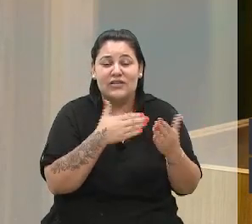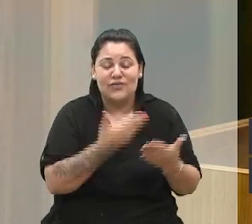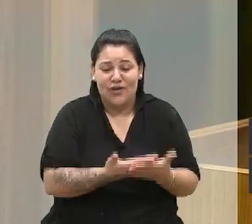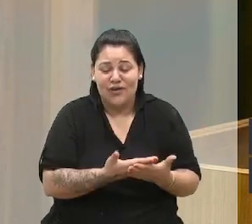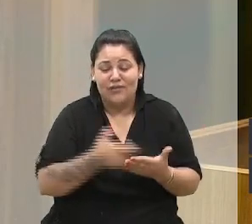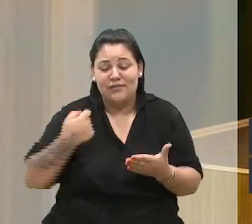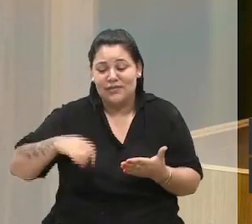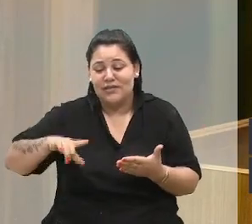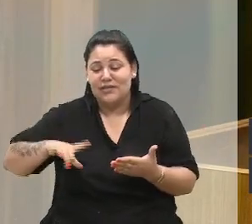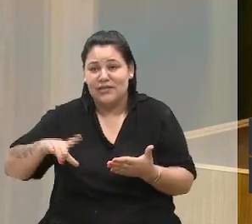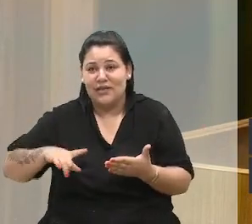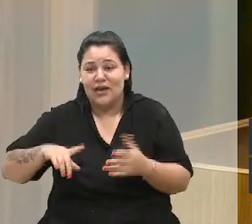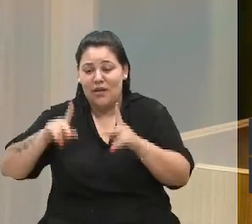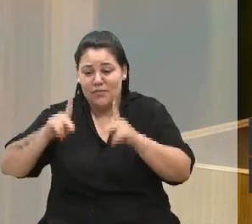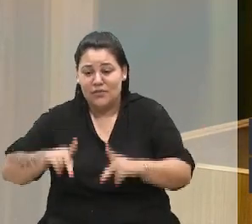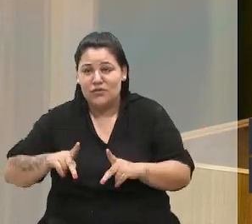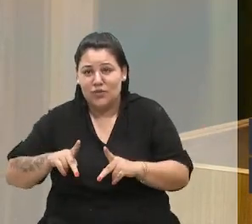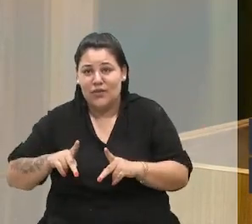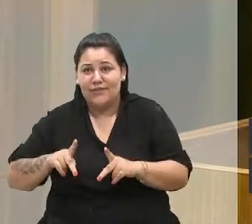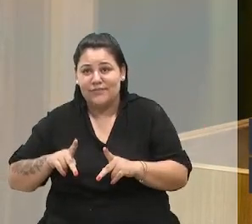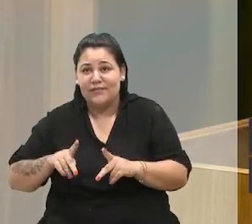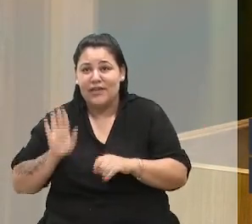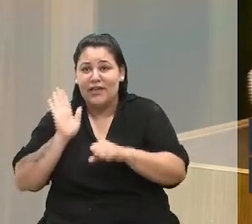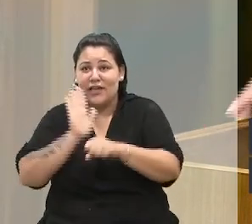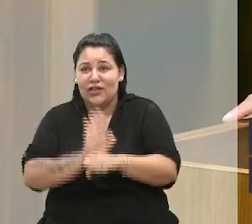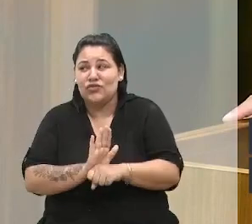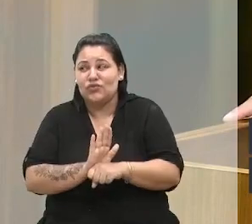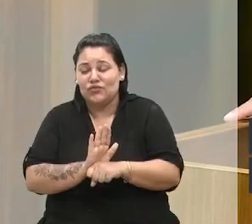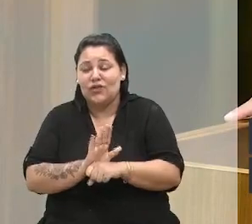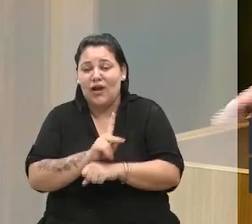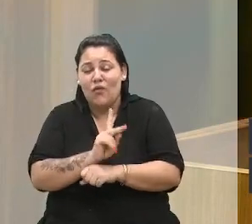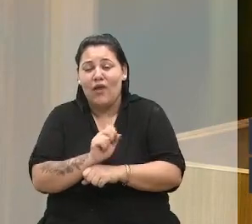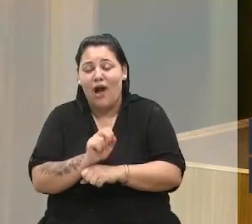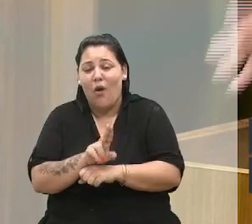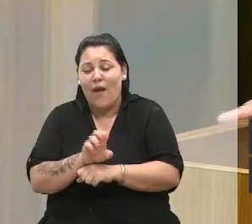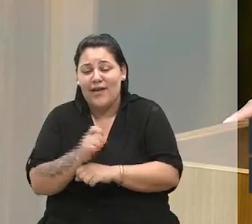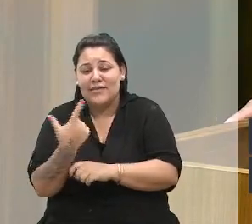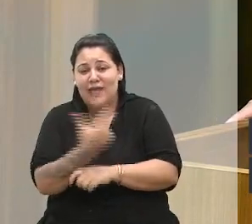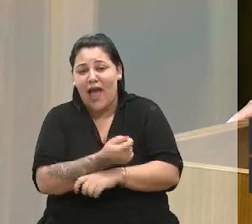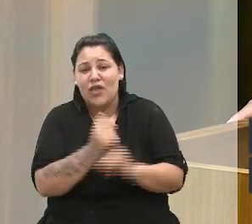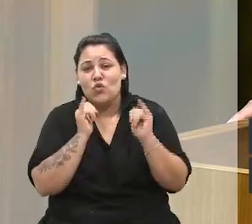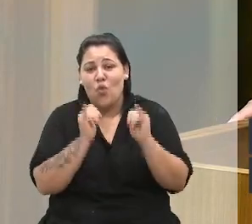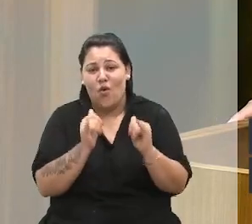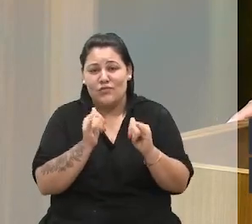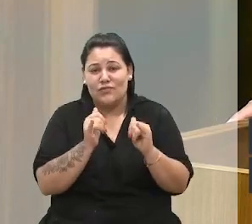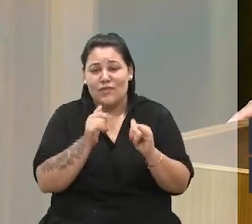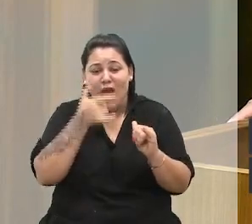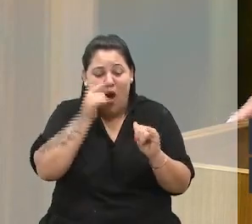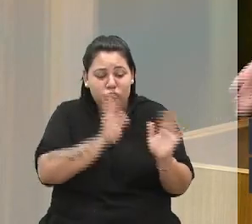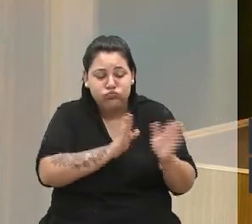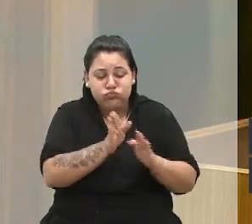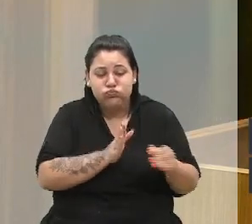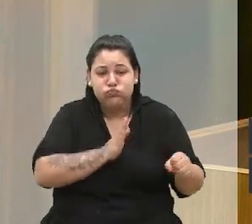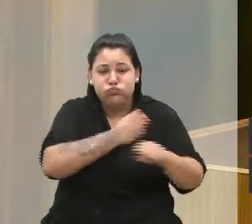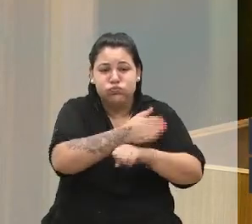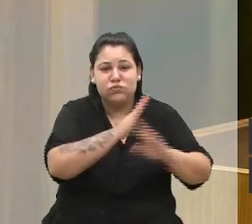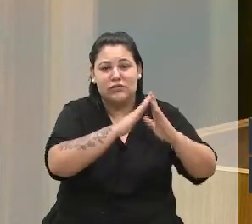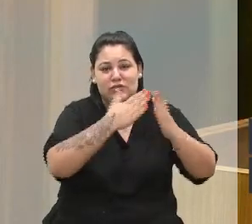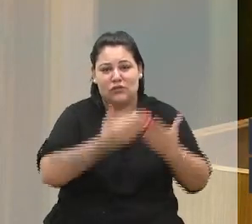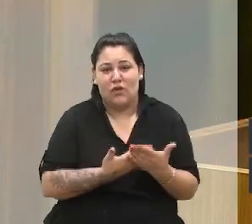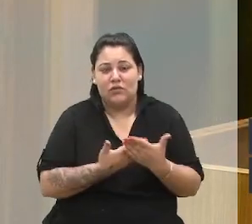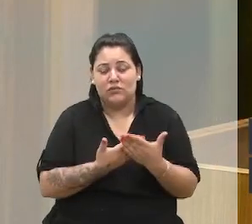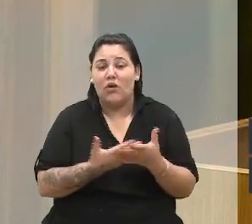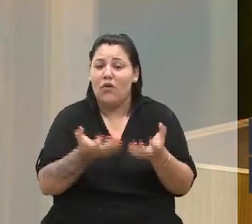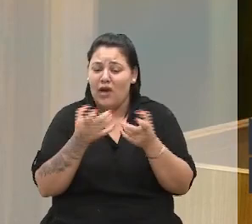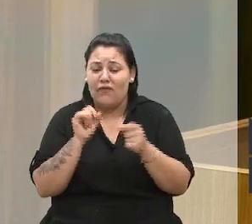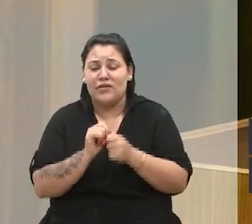escola para tirar esse menino do ônibus e que ele possa acessar. Então aqui eu quero fazer um